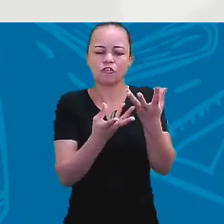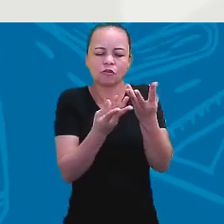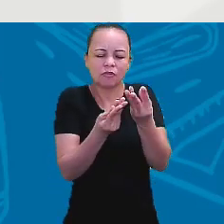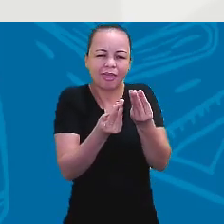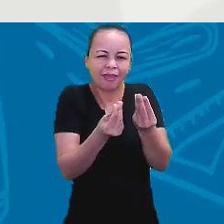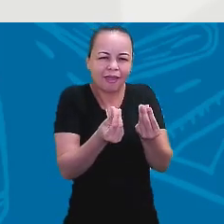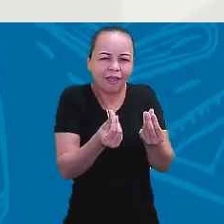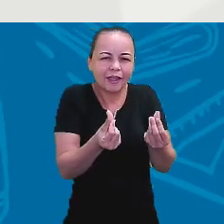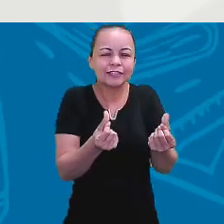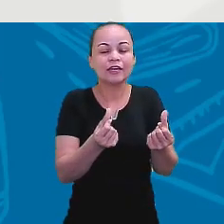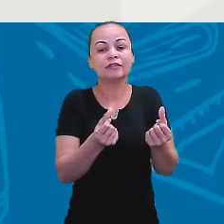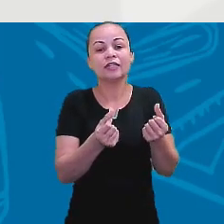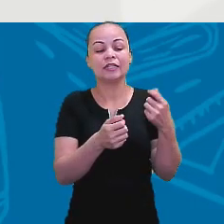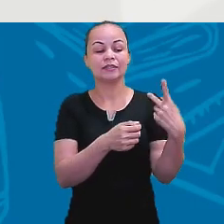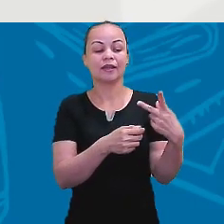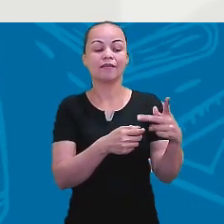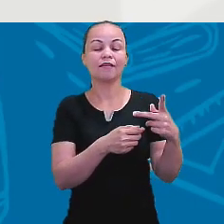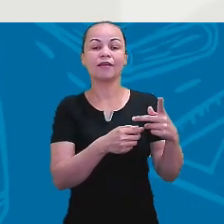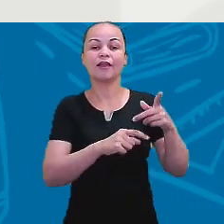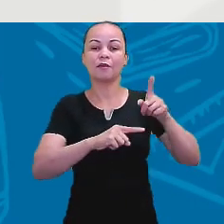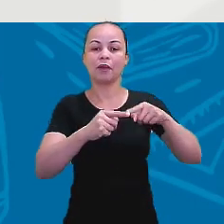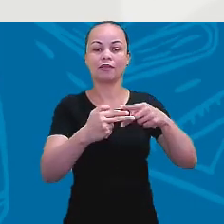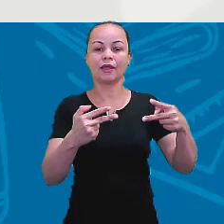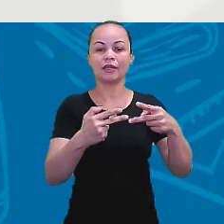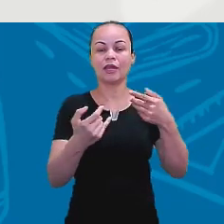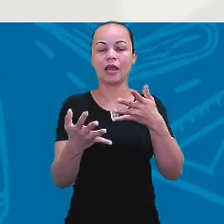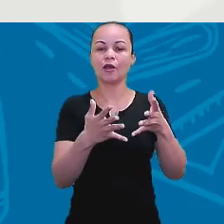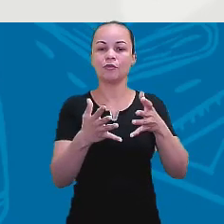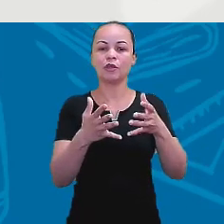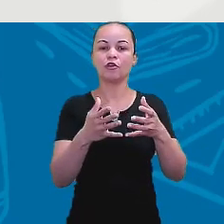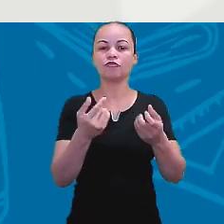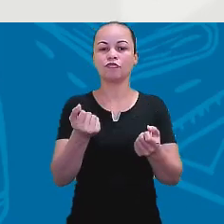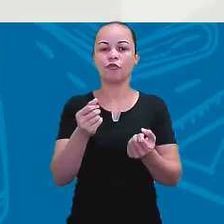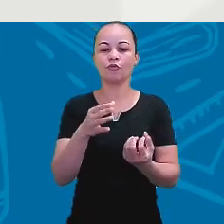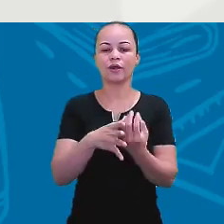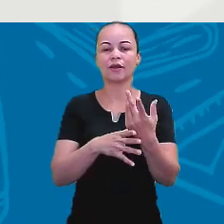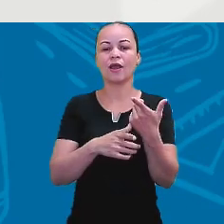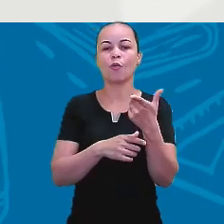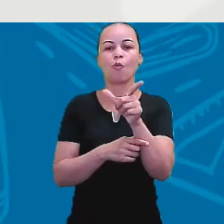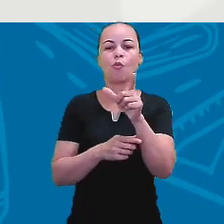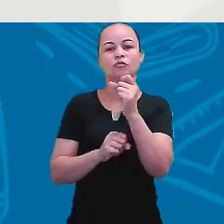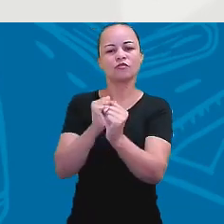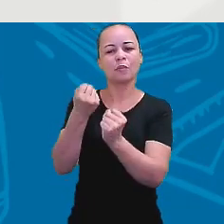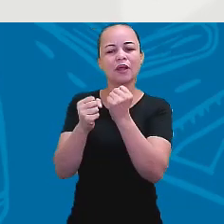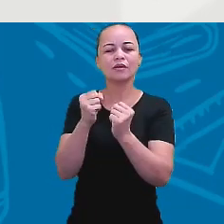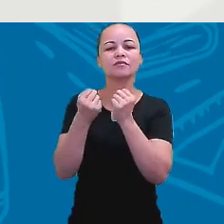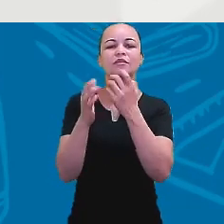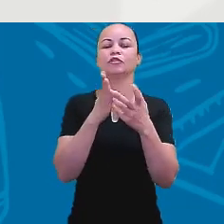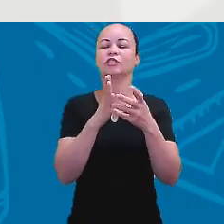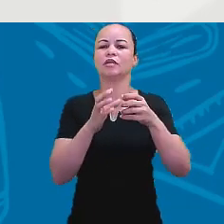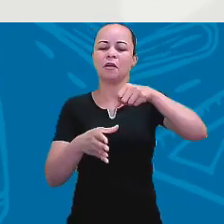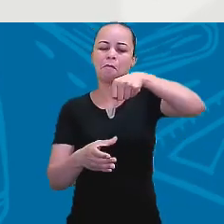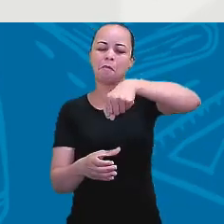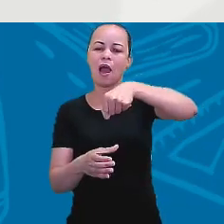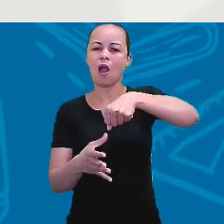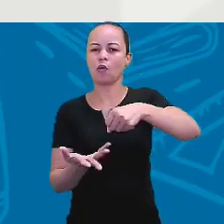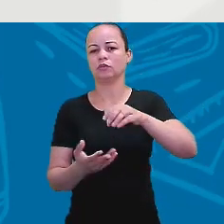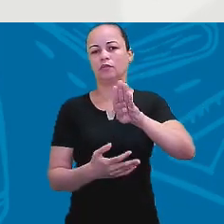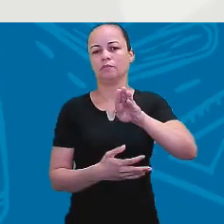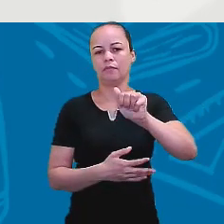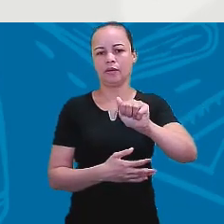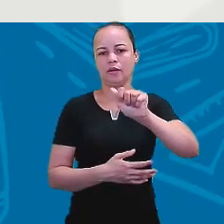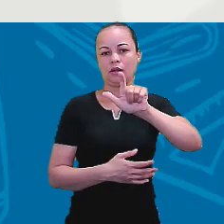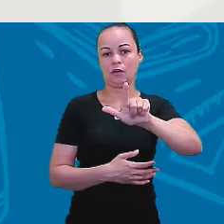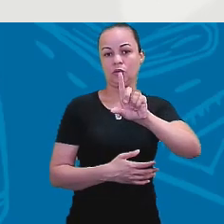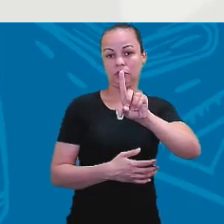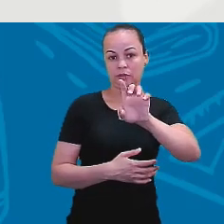ela, e a partir daquele material eu vou fabricar um balde, ou um outro utensílio, um outro objeto, feito a partir daquele